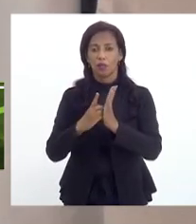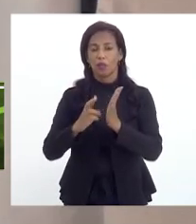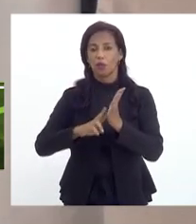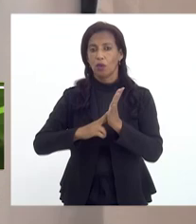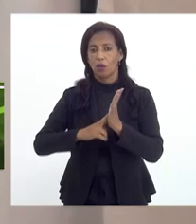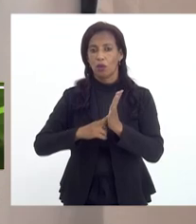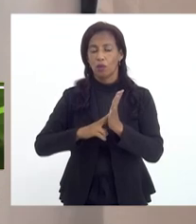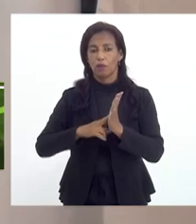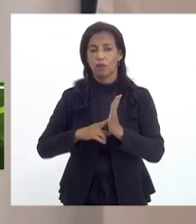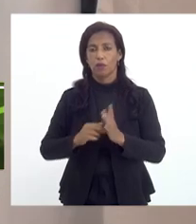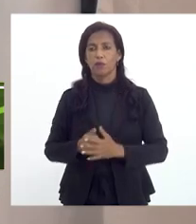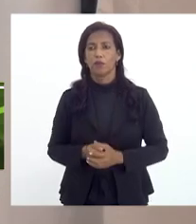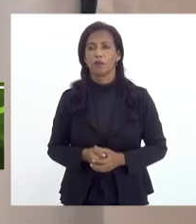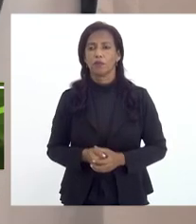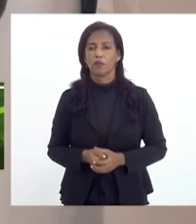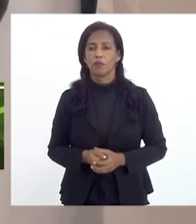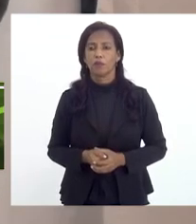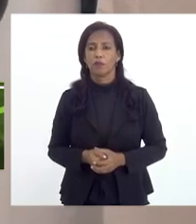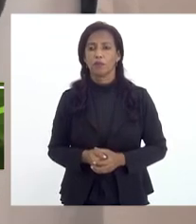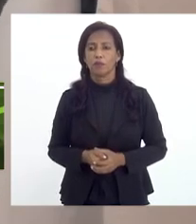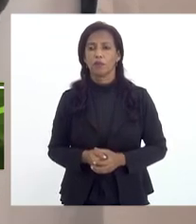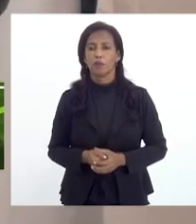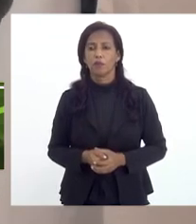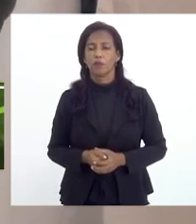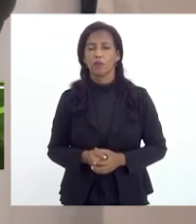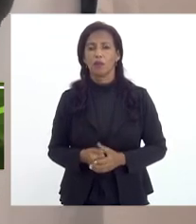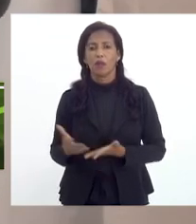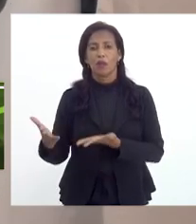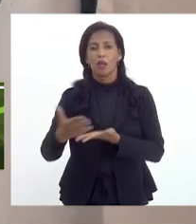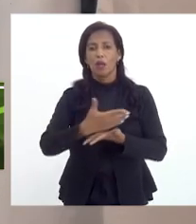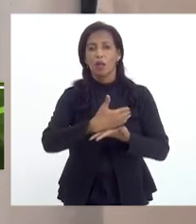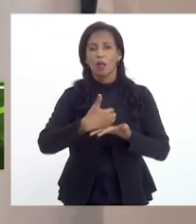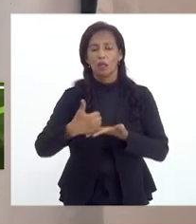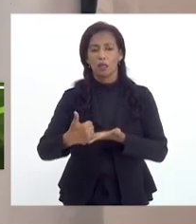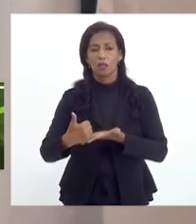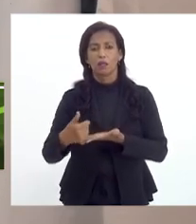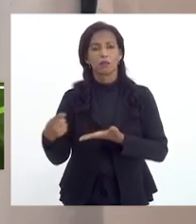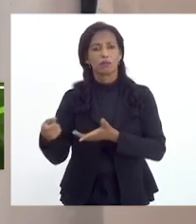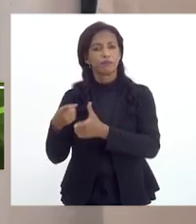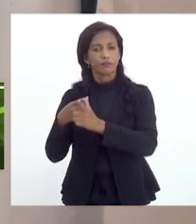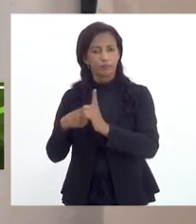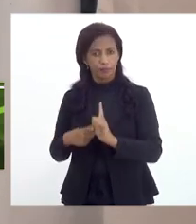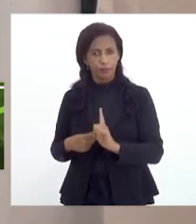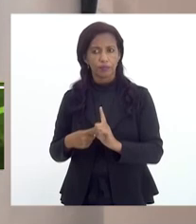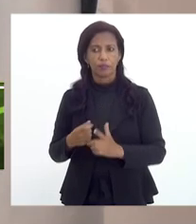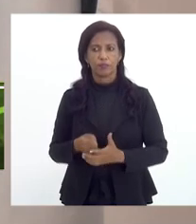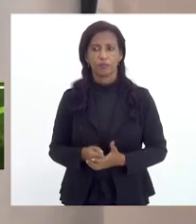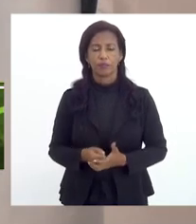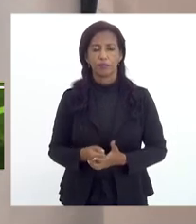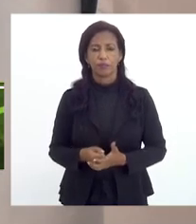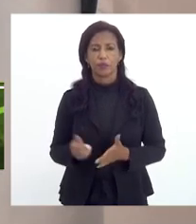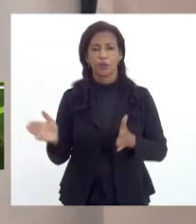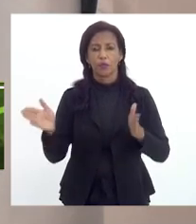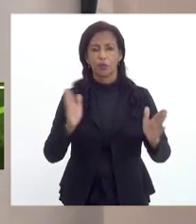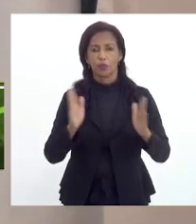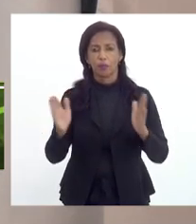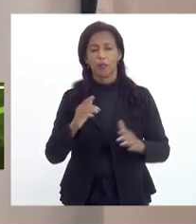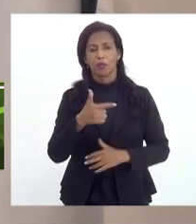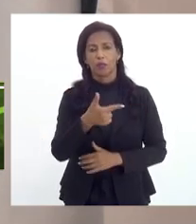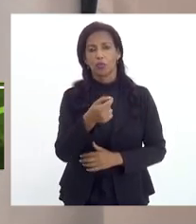37.05 A arrecadação Dessa dívida Ativa Do período De